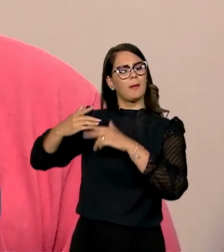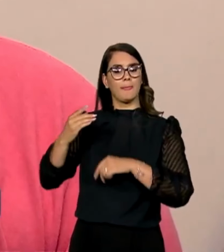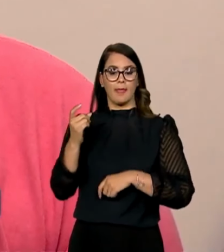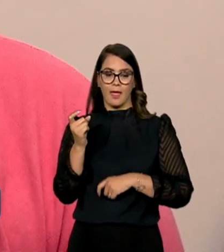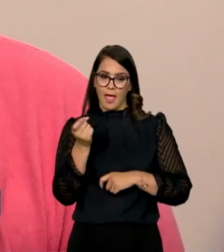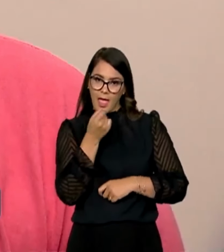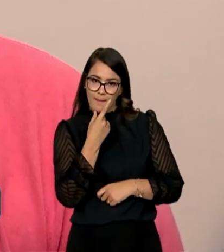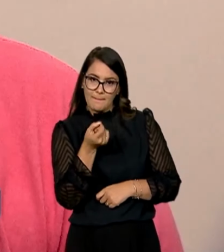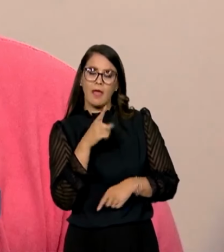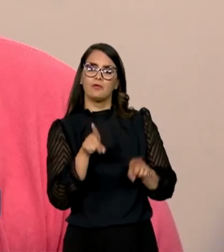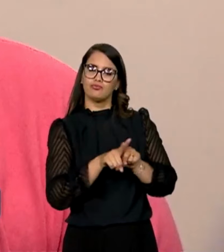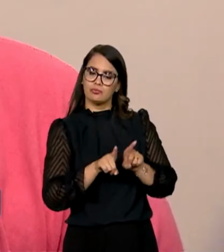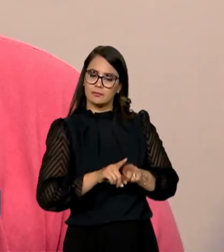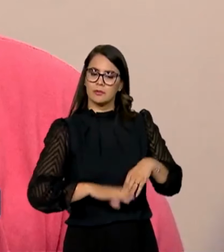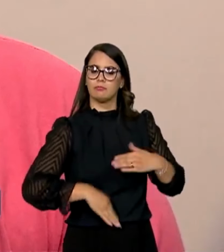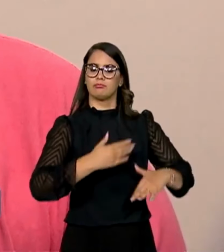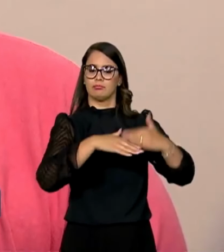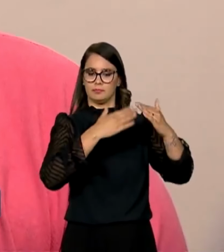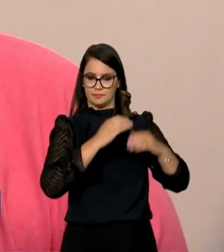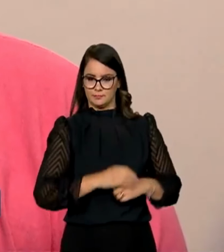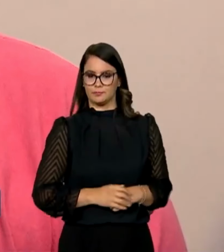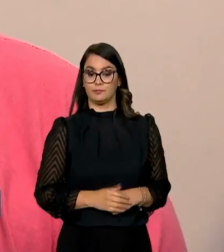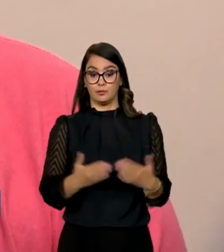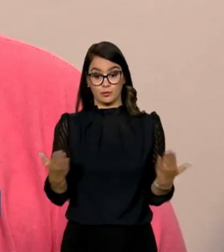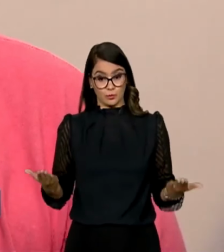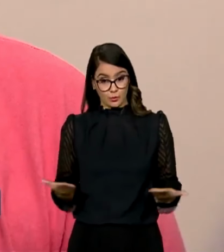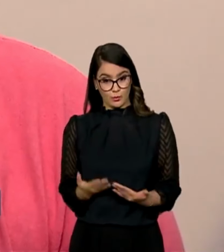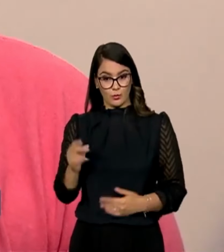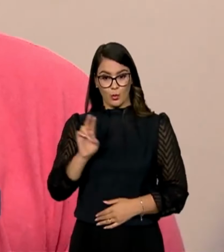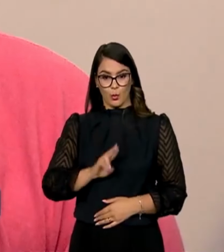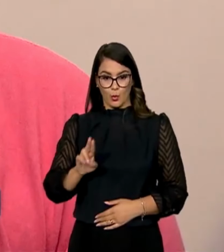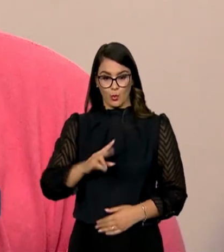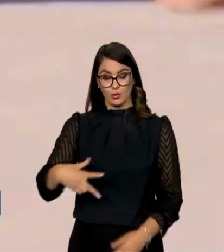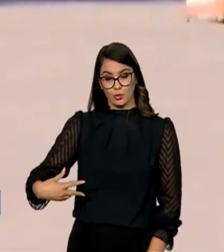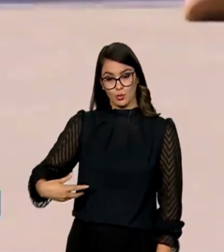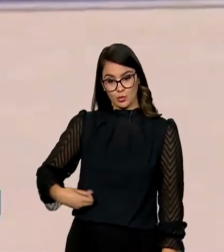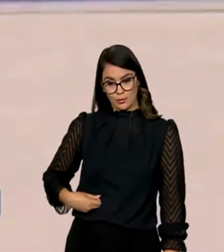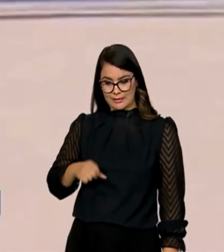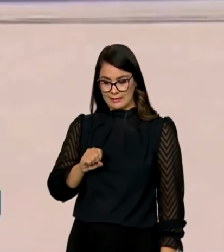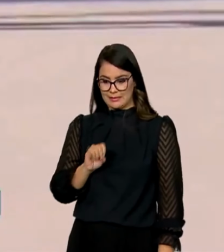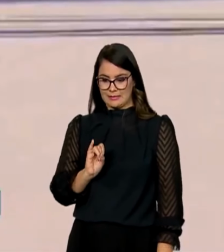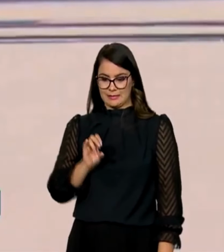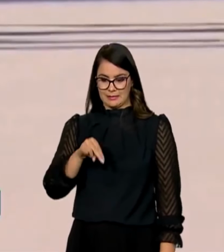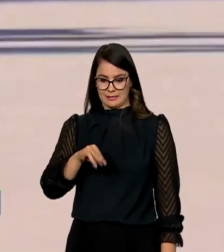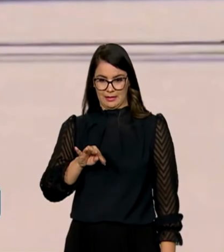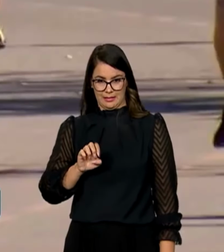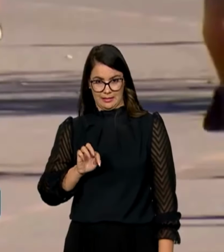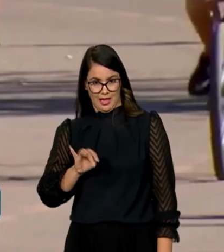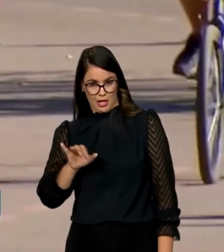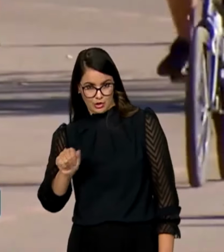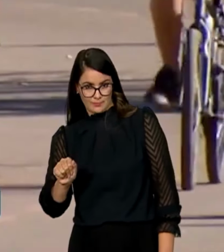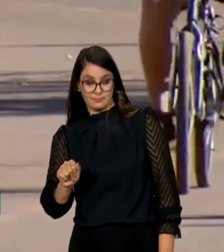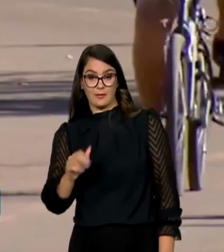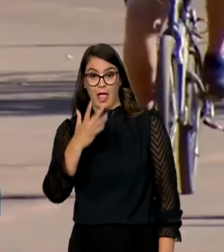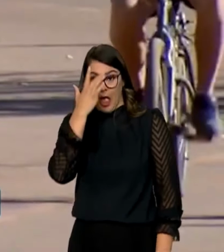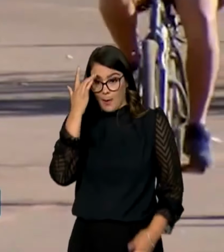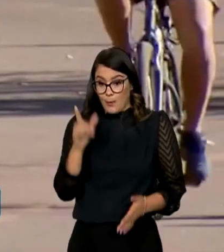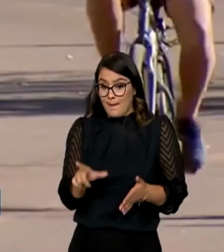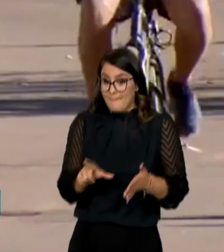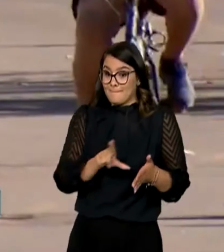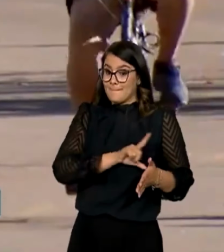medicamentos também evoluíram. E hoje eu faço uso de insulina sintética. Mas quem ainda é apenas